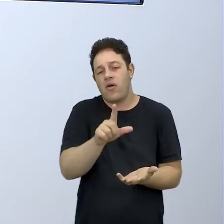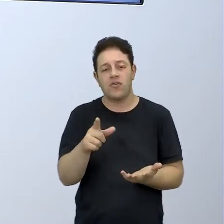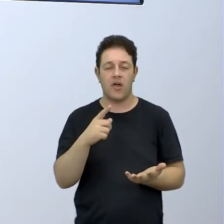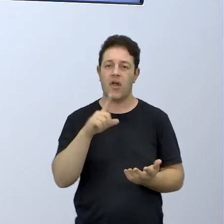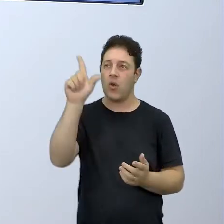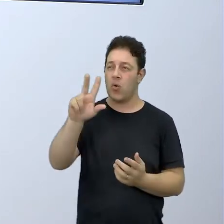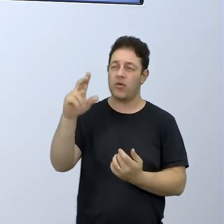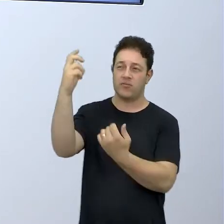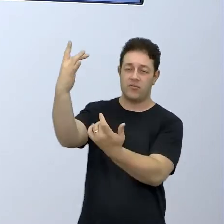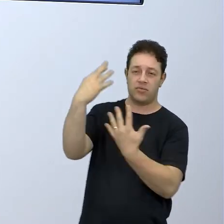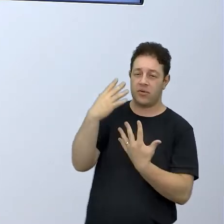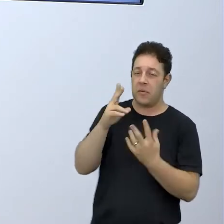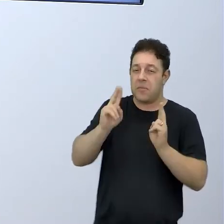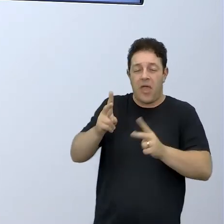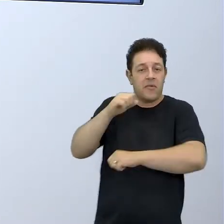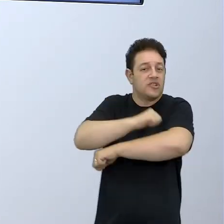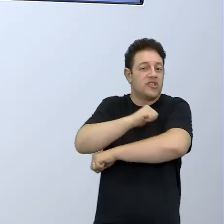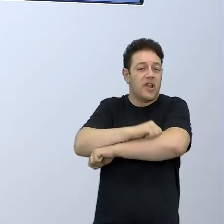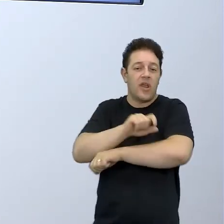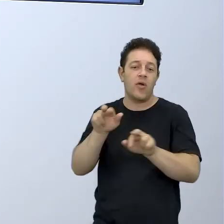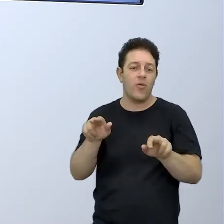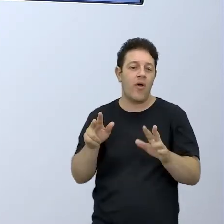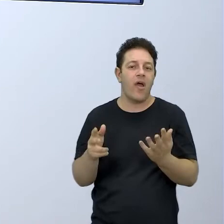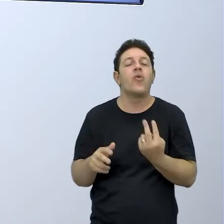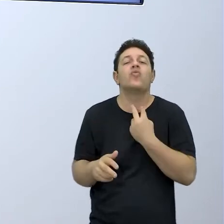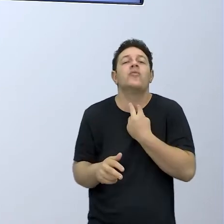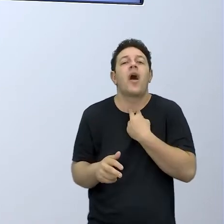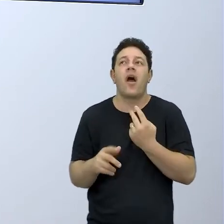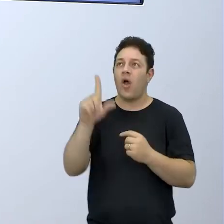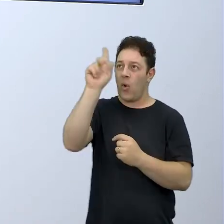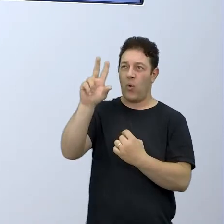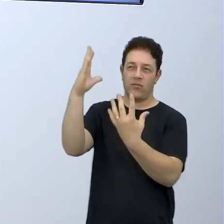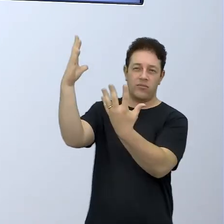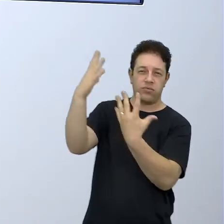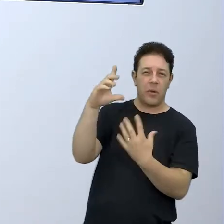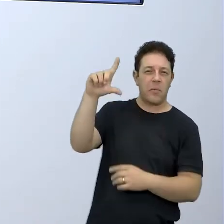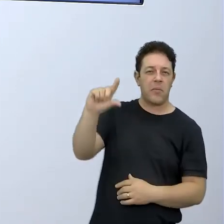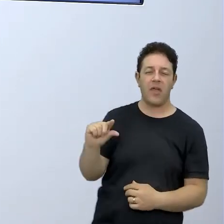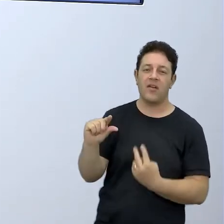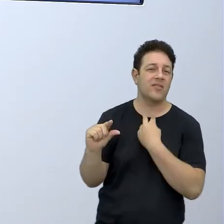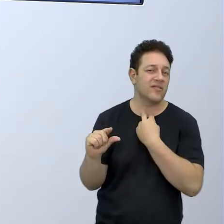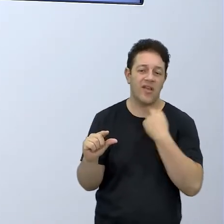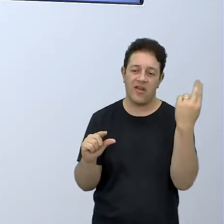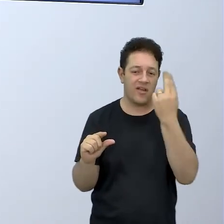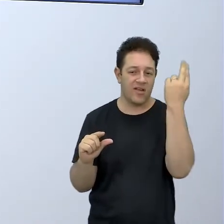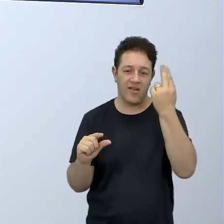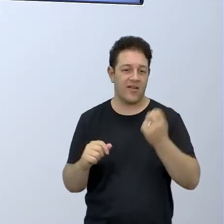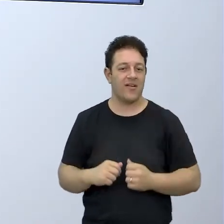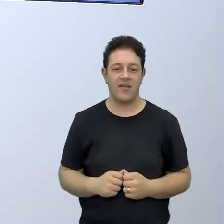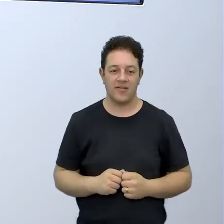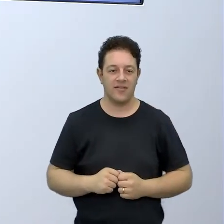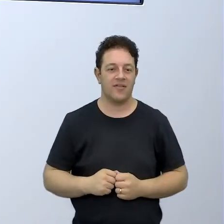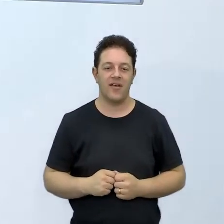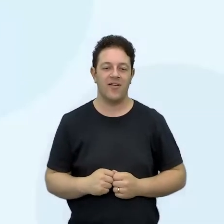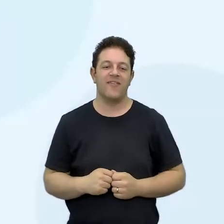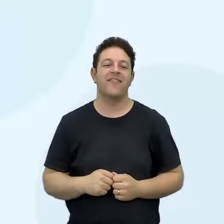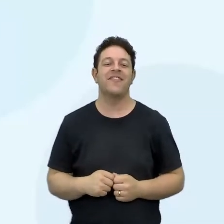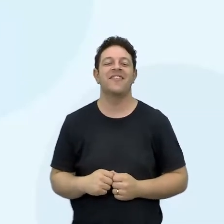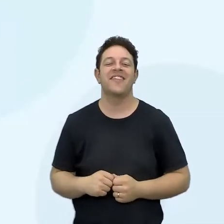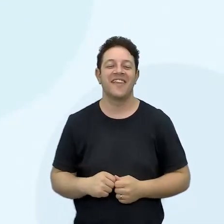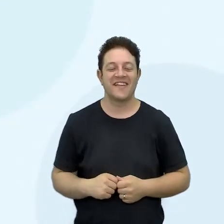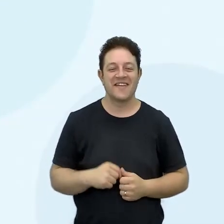de luz vai entrar nessa janela. Então não tenho como reduzir a luz. É verdade, ó. Dá uma olhadinha nesse desenho que eu fiz aí para você,